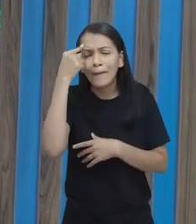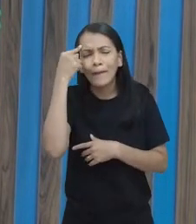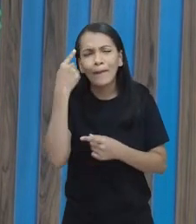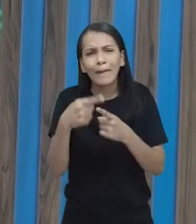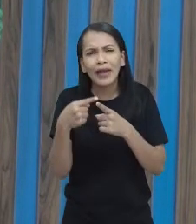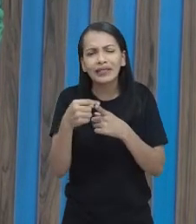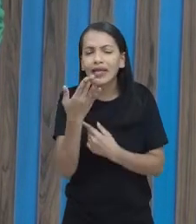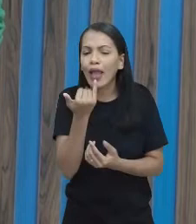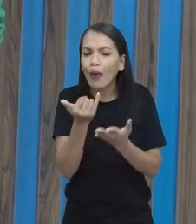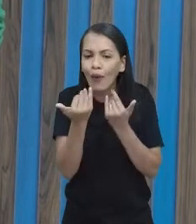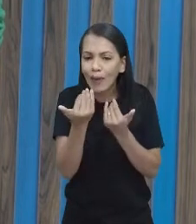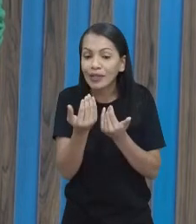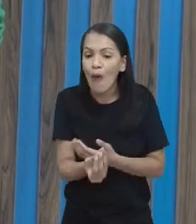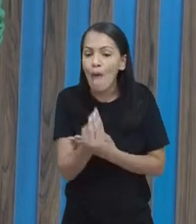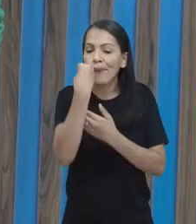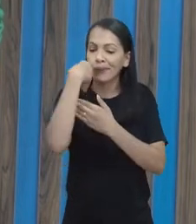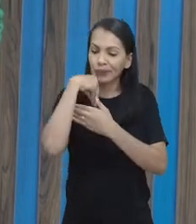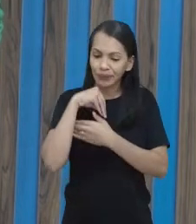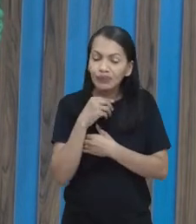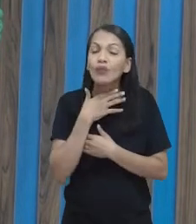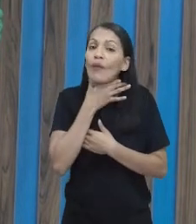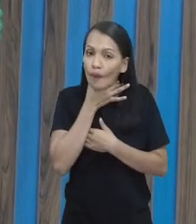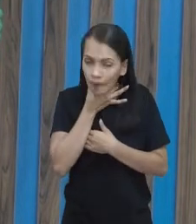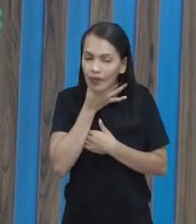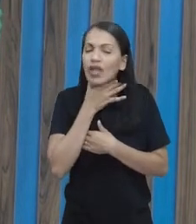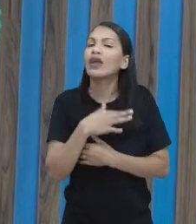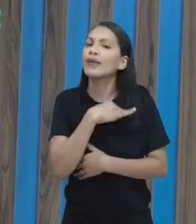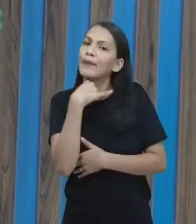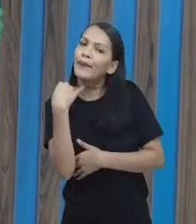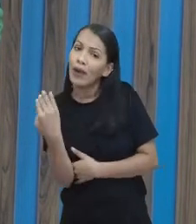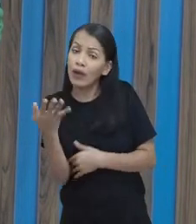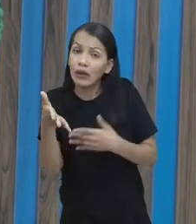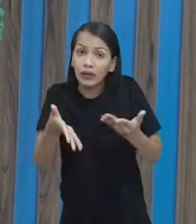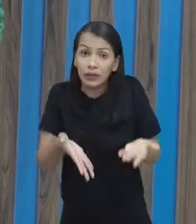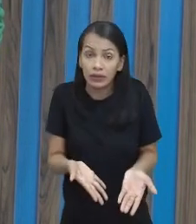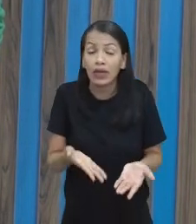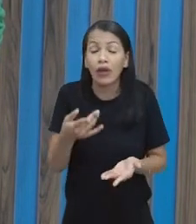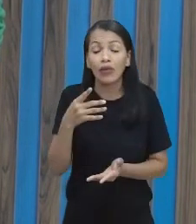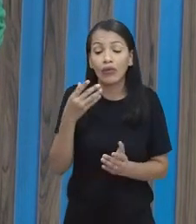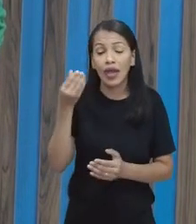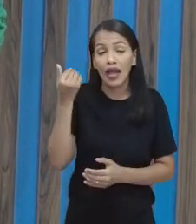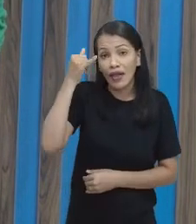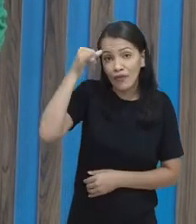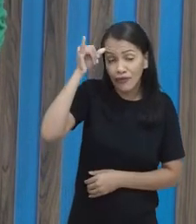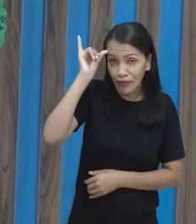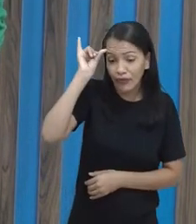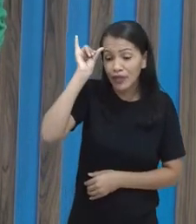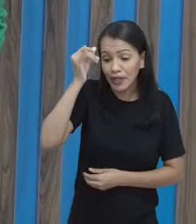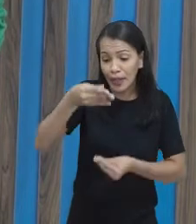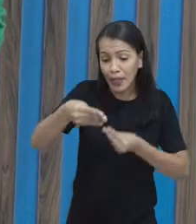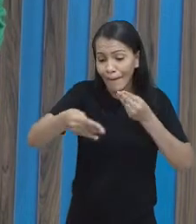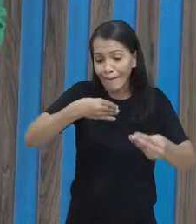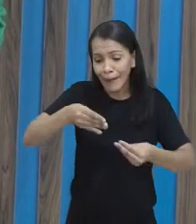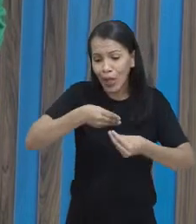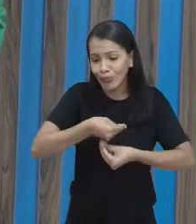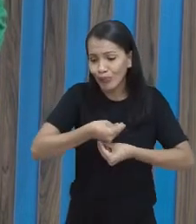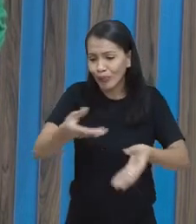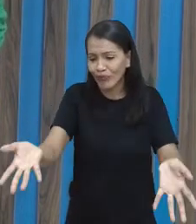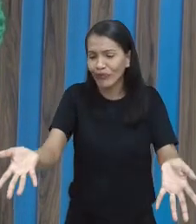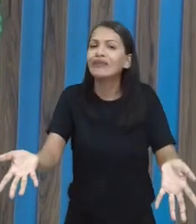a gente reduz aí esse plástico no meio ambiente, tá? Outra